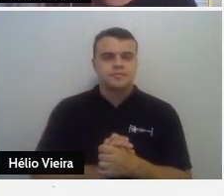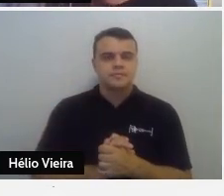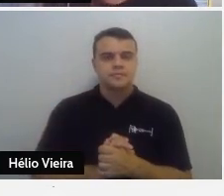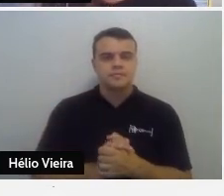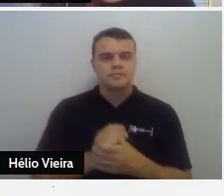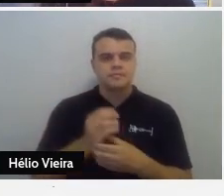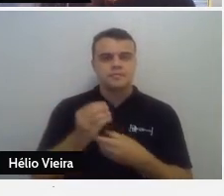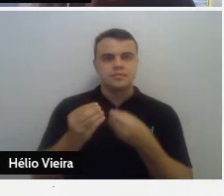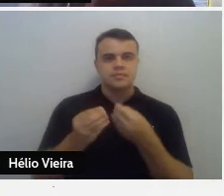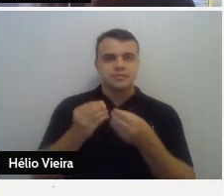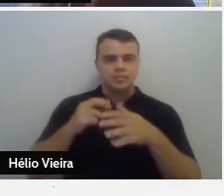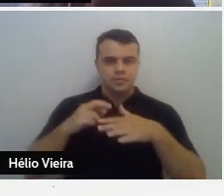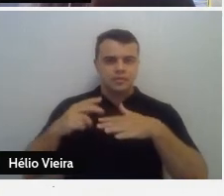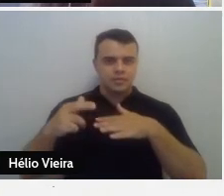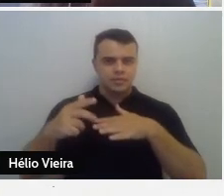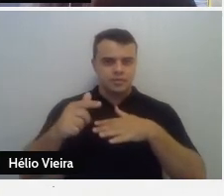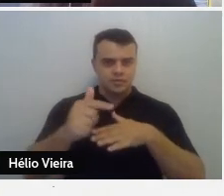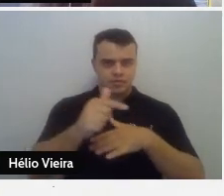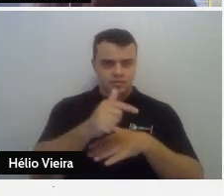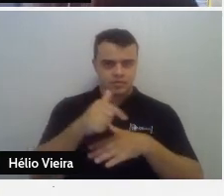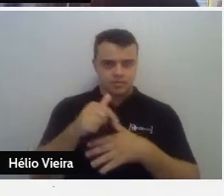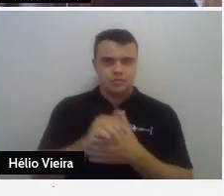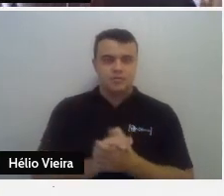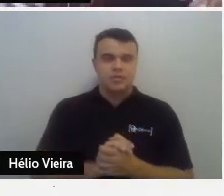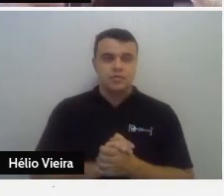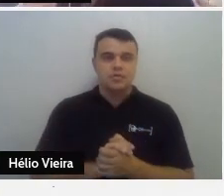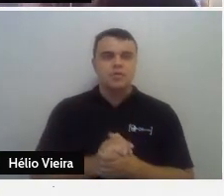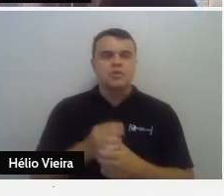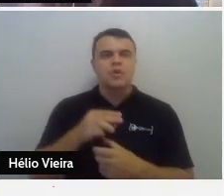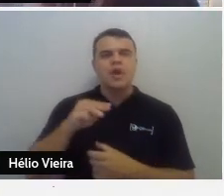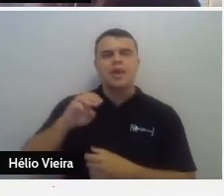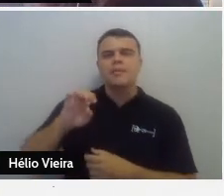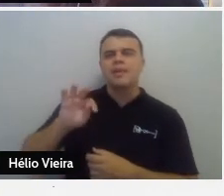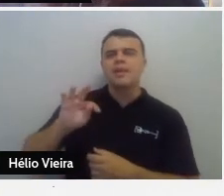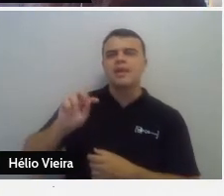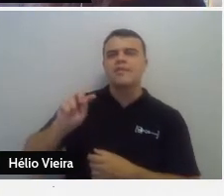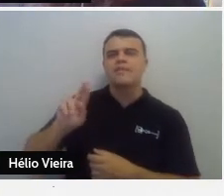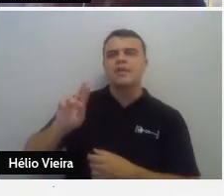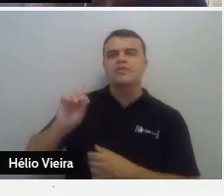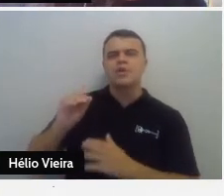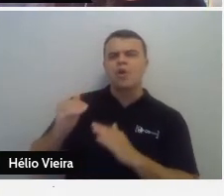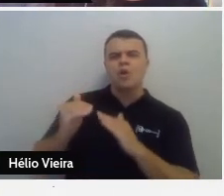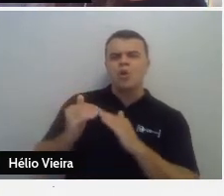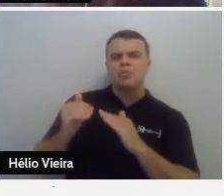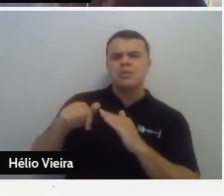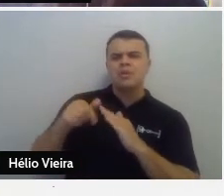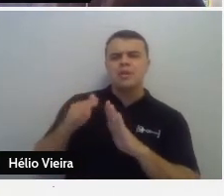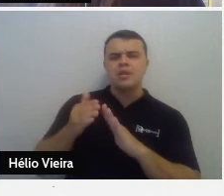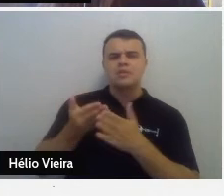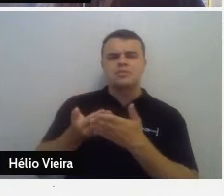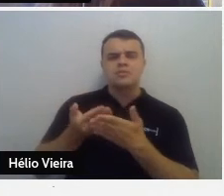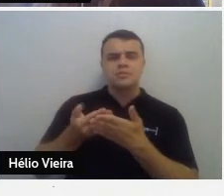com outros recursos, né? E o que o metaverso tem que a ver com a educação?